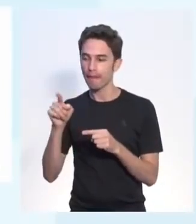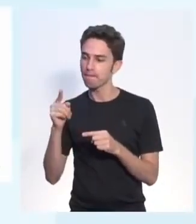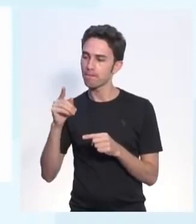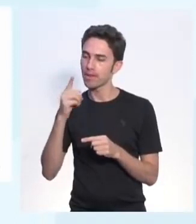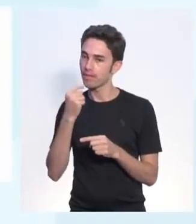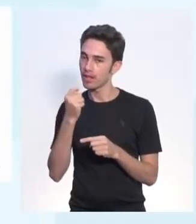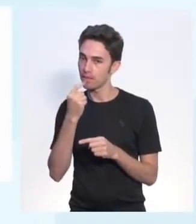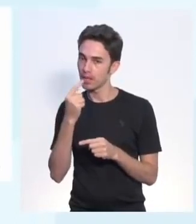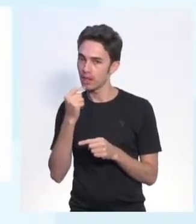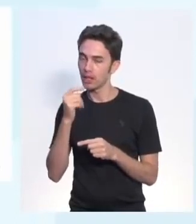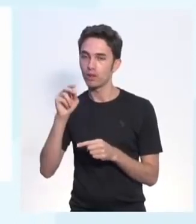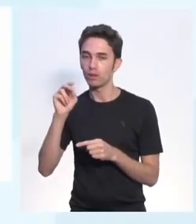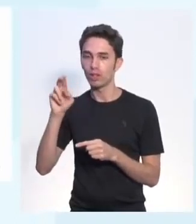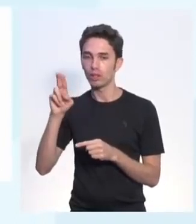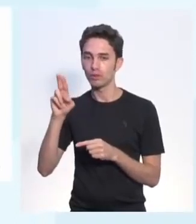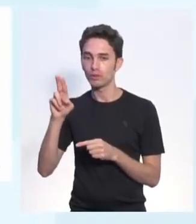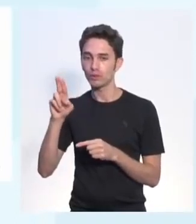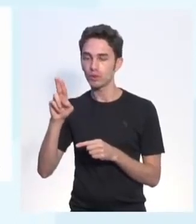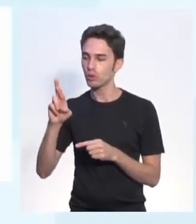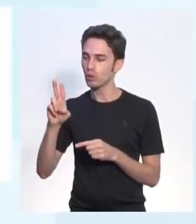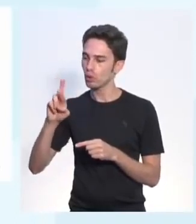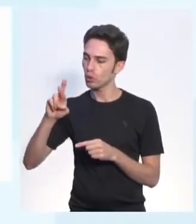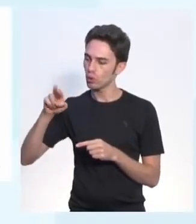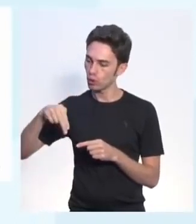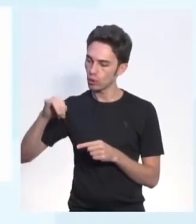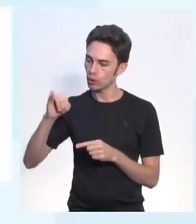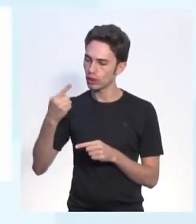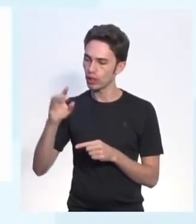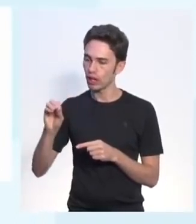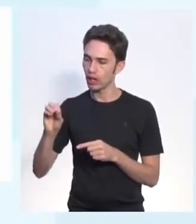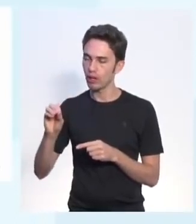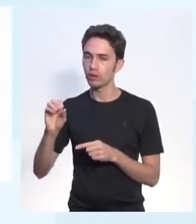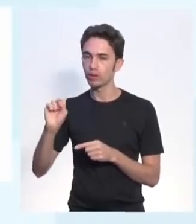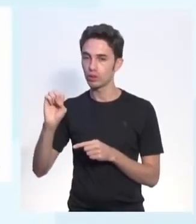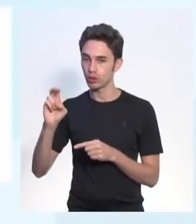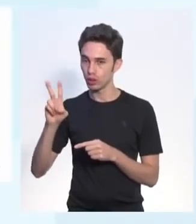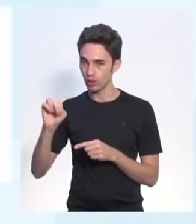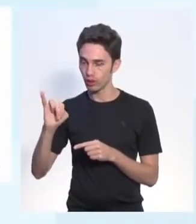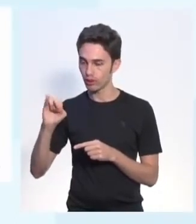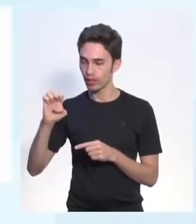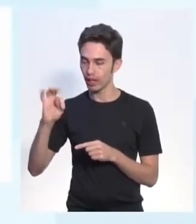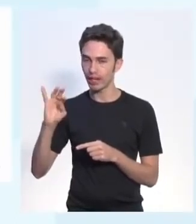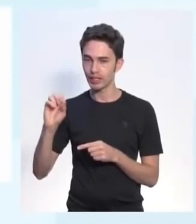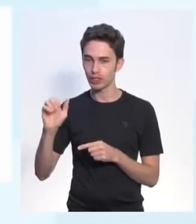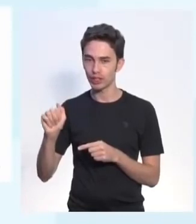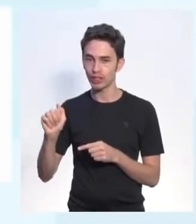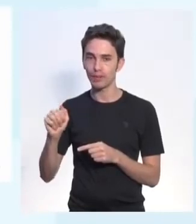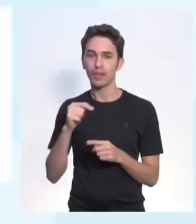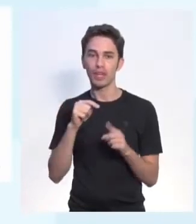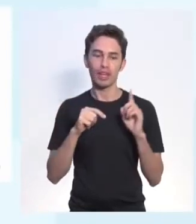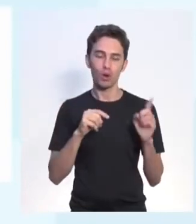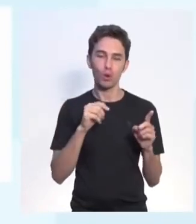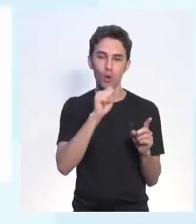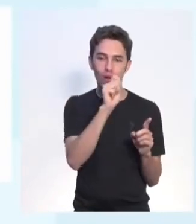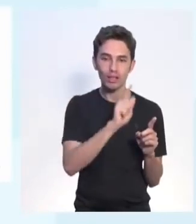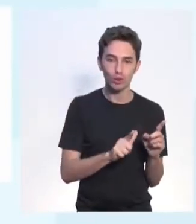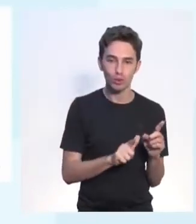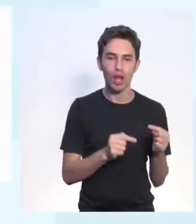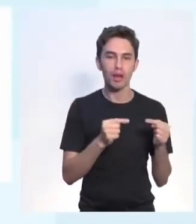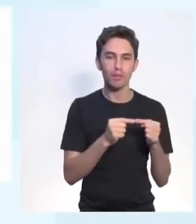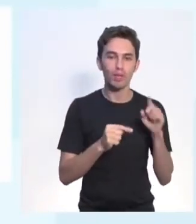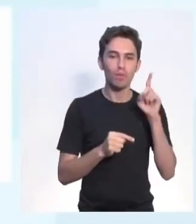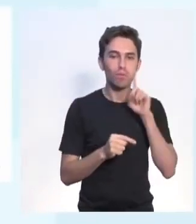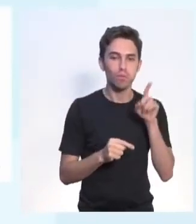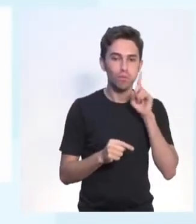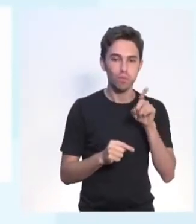capitalismo norte-americano é simbolizado pela cor azul. Legal? Deu para